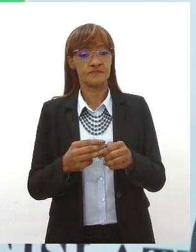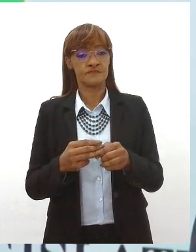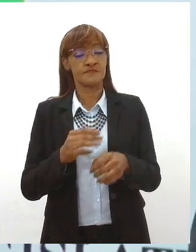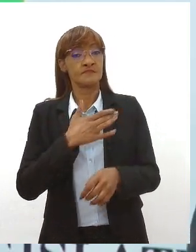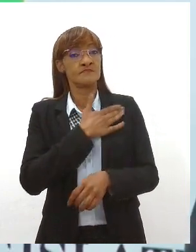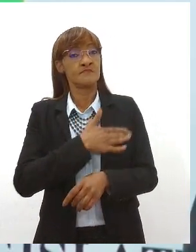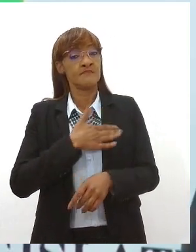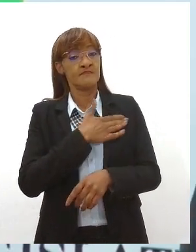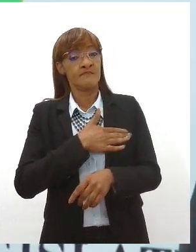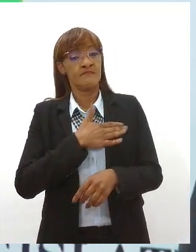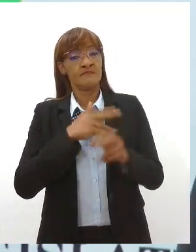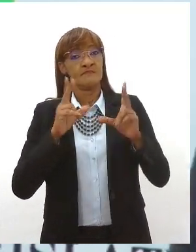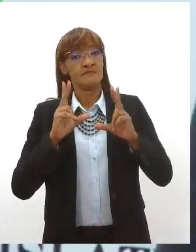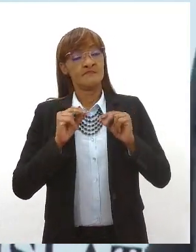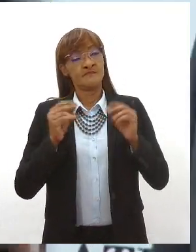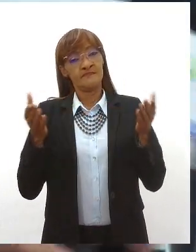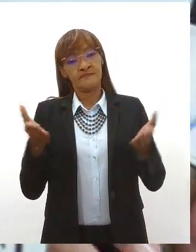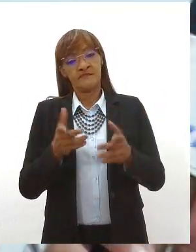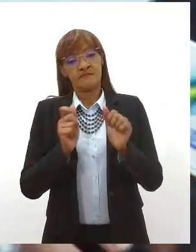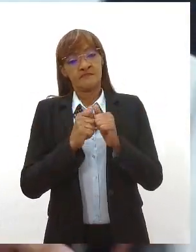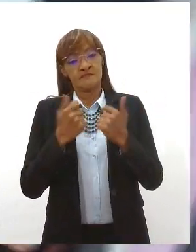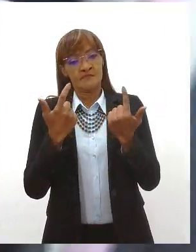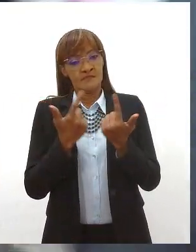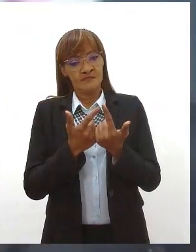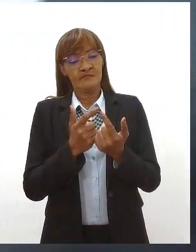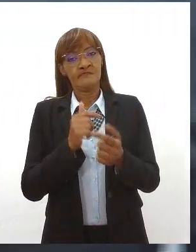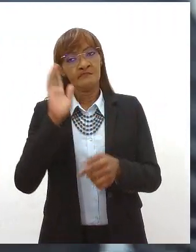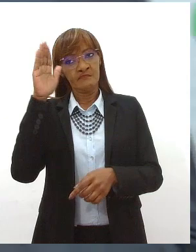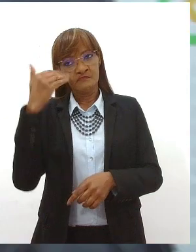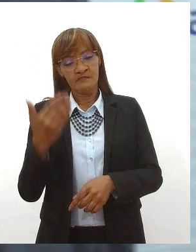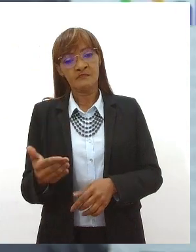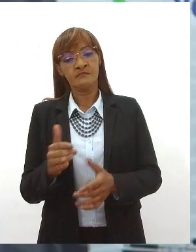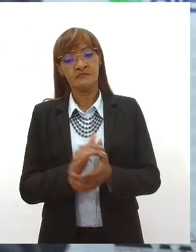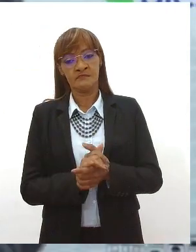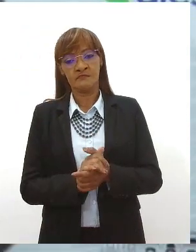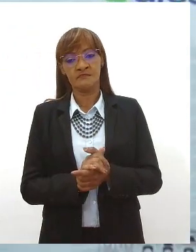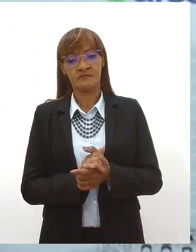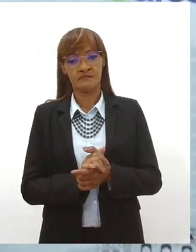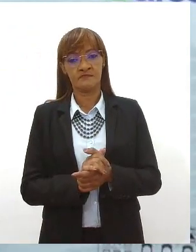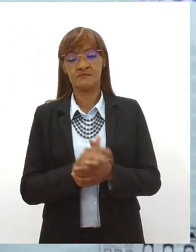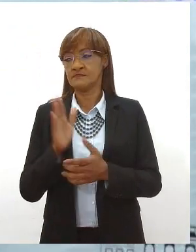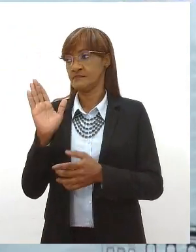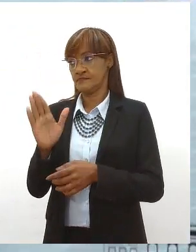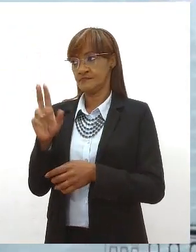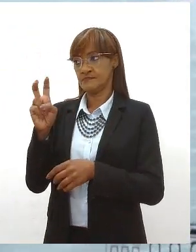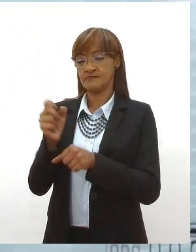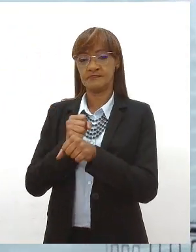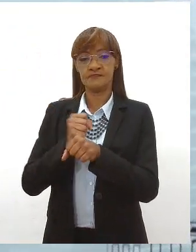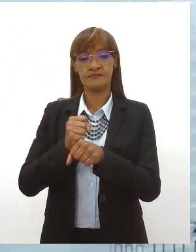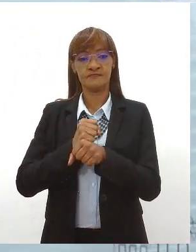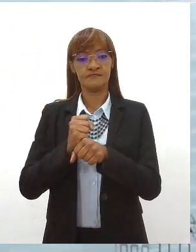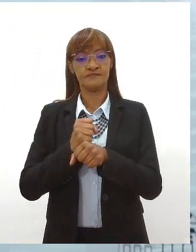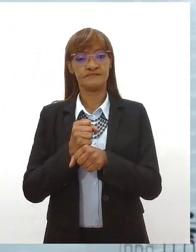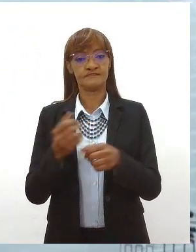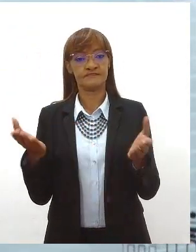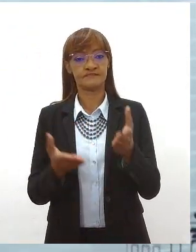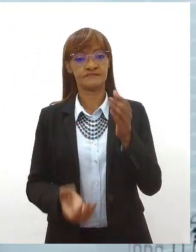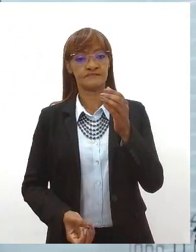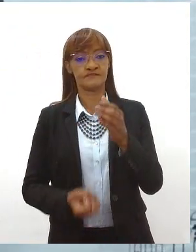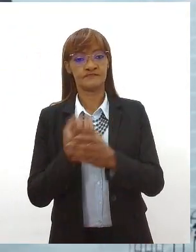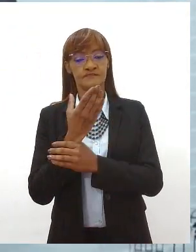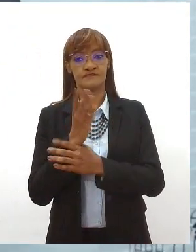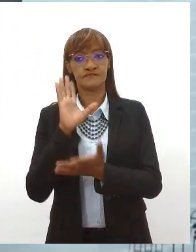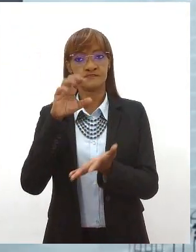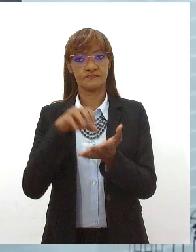casa e poder fazer essa homenagem. Um grande feito nos últimos 5 anos foi o crescimento, o surgimento da Procuradoria da Mulher, que a senhora